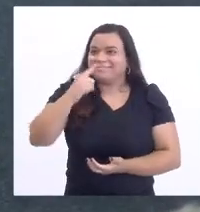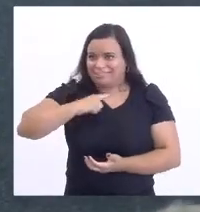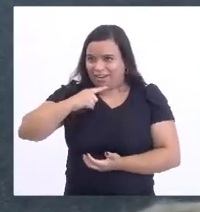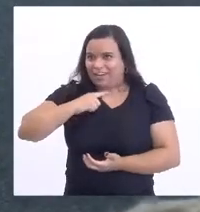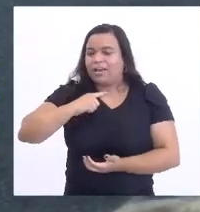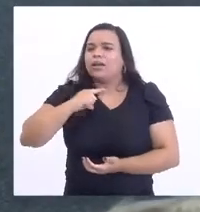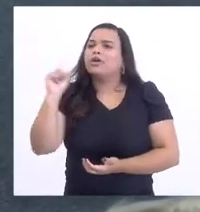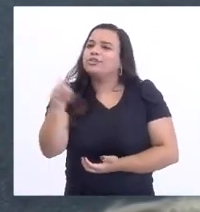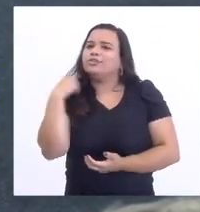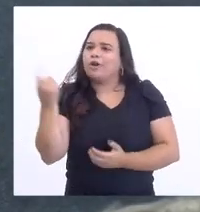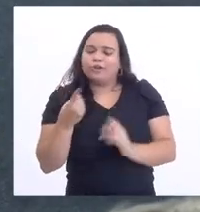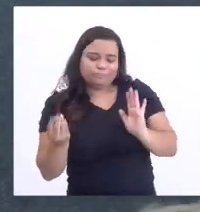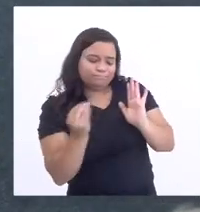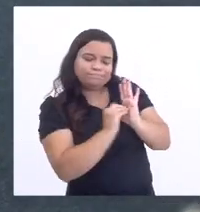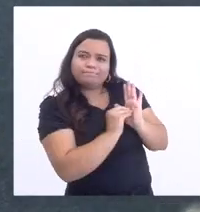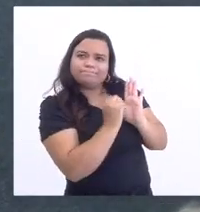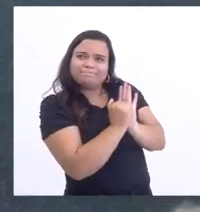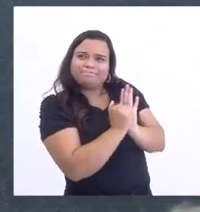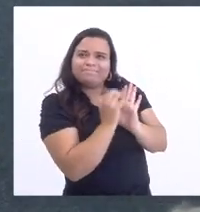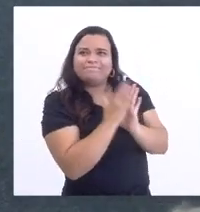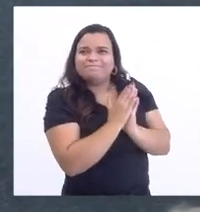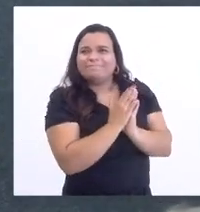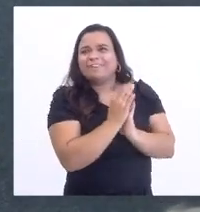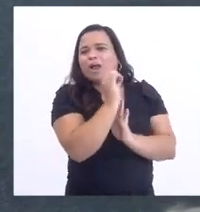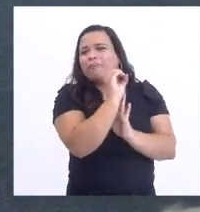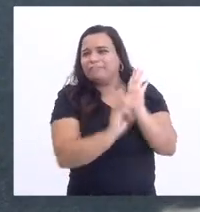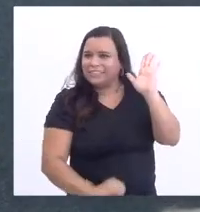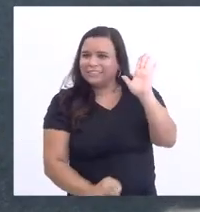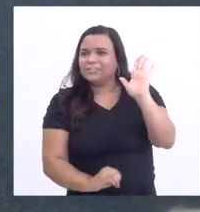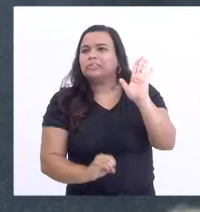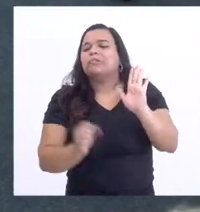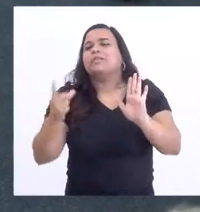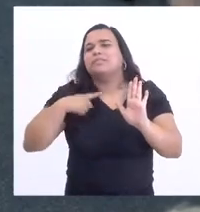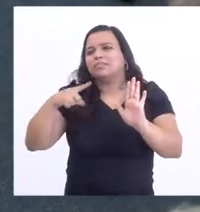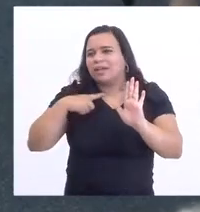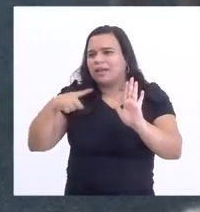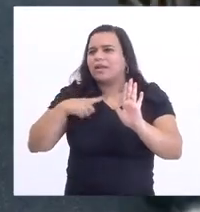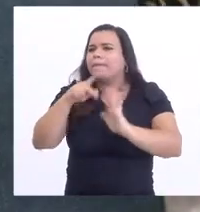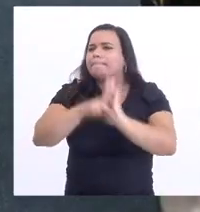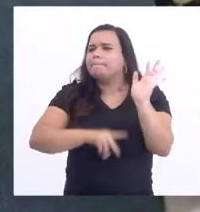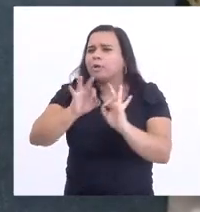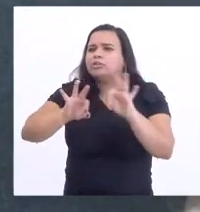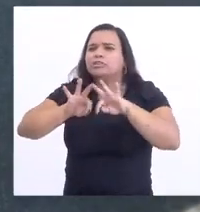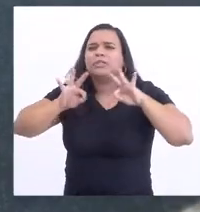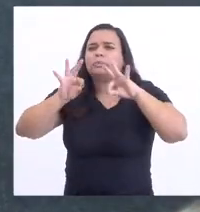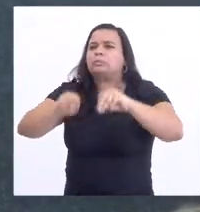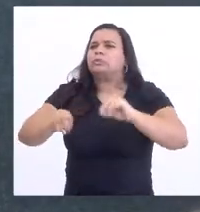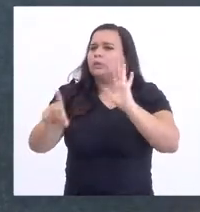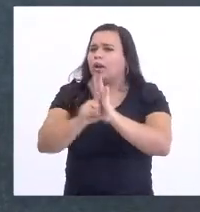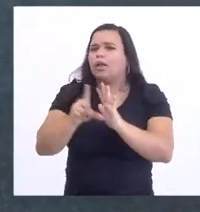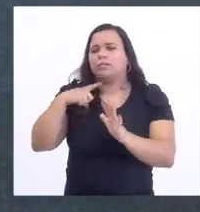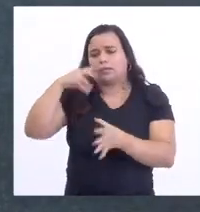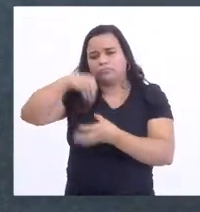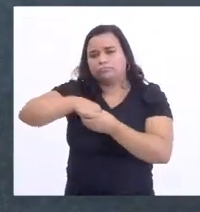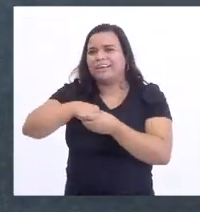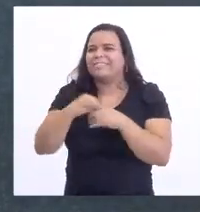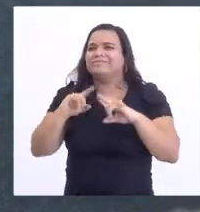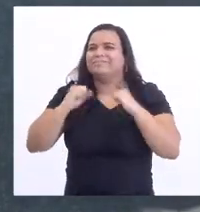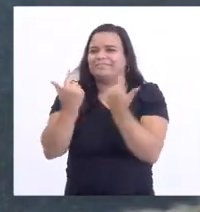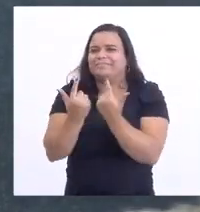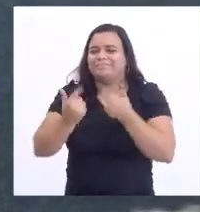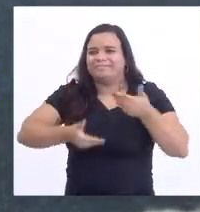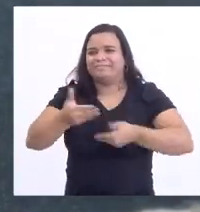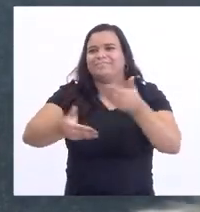estamos protocolando o ofício com todos os projetos de lei que estão tramitando na casa, para que